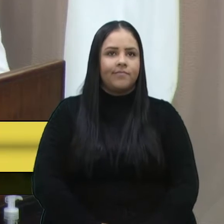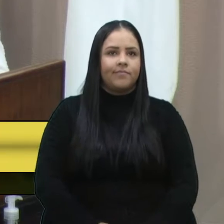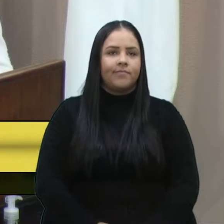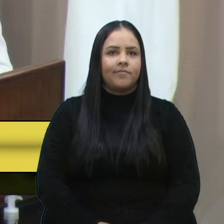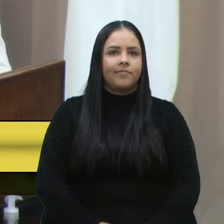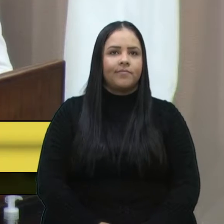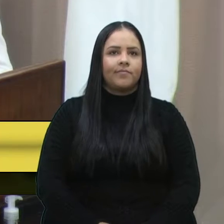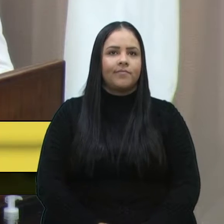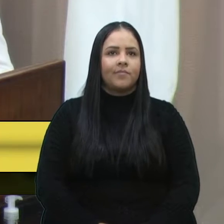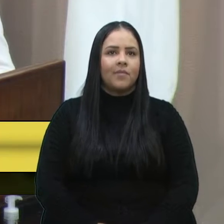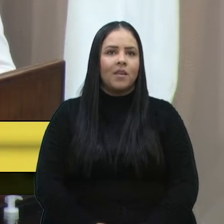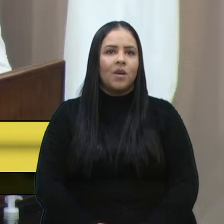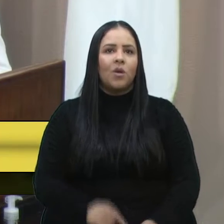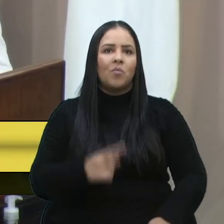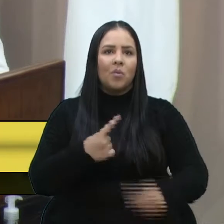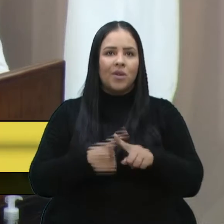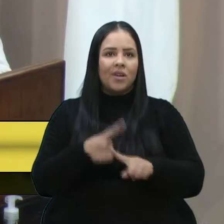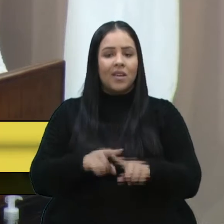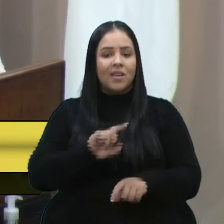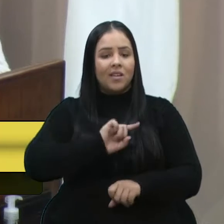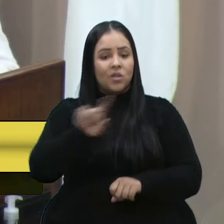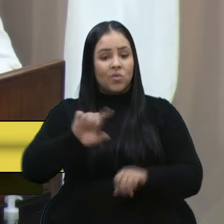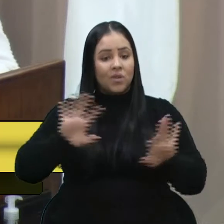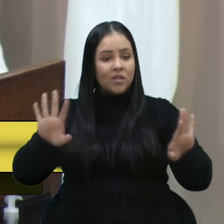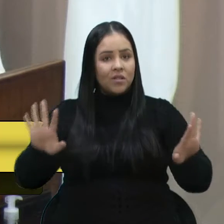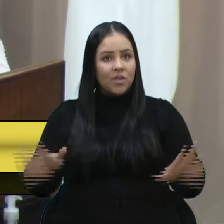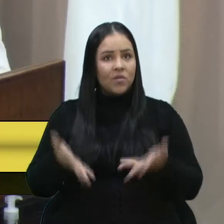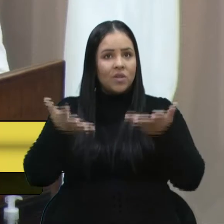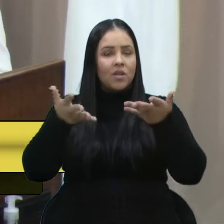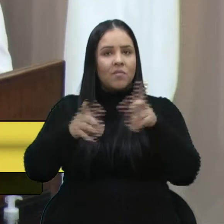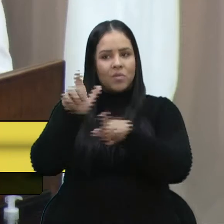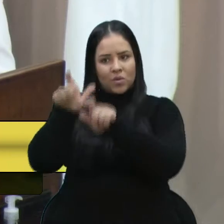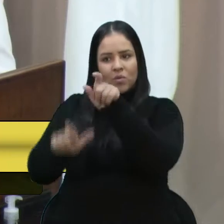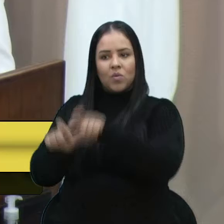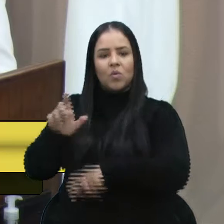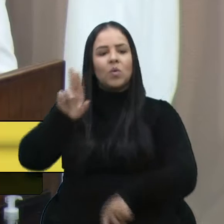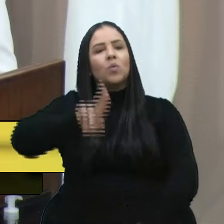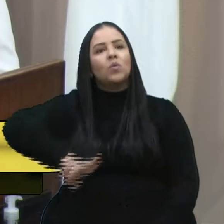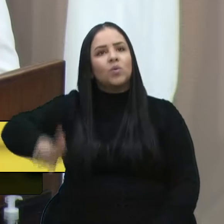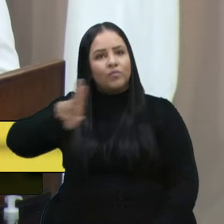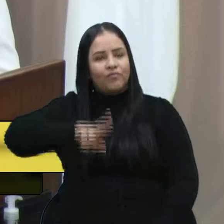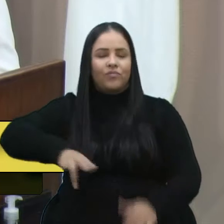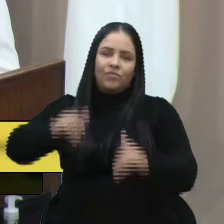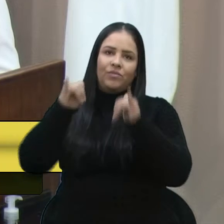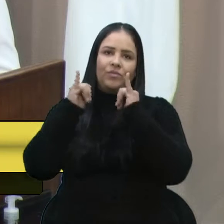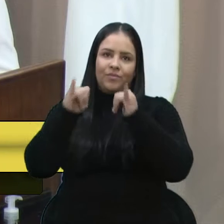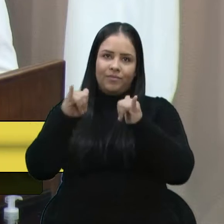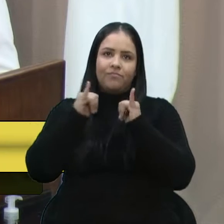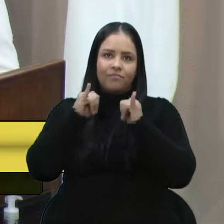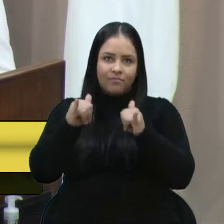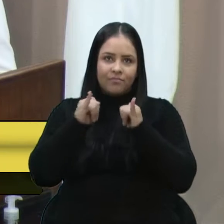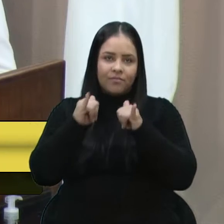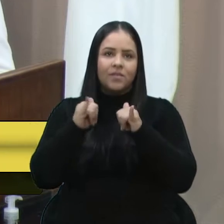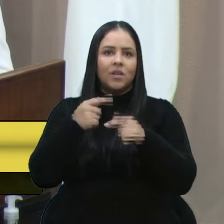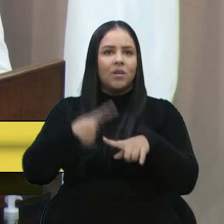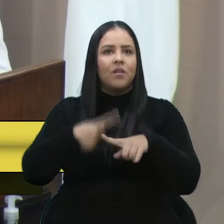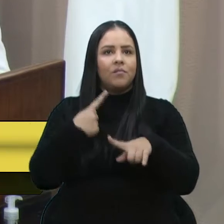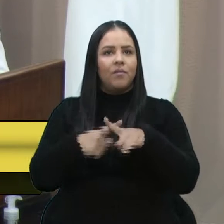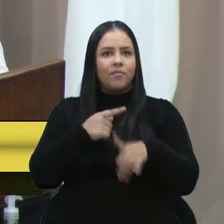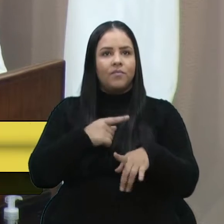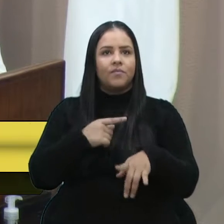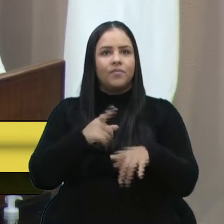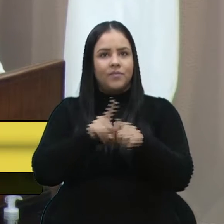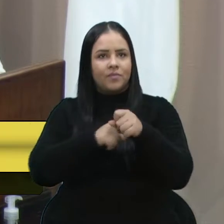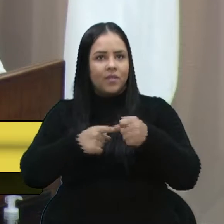um incentivo para que as pessoas realmente usem o transporte público. Que uma cidade onde